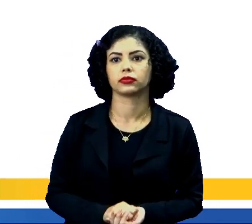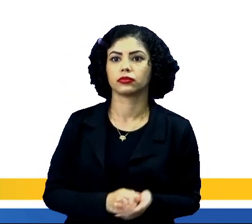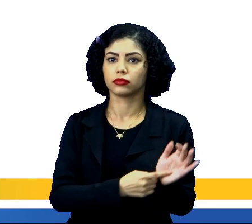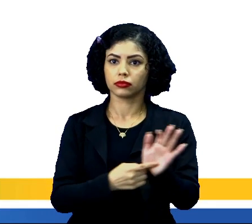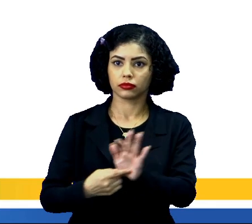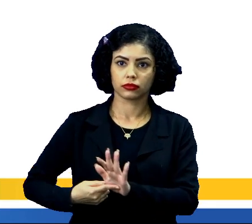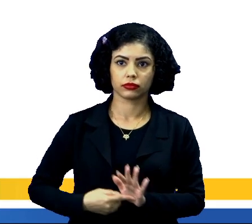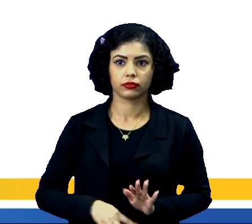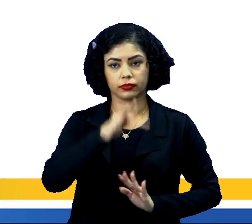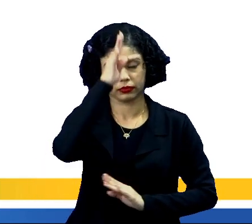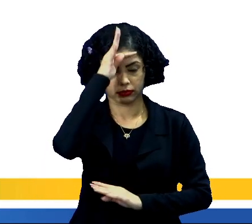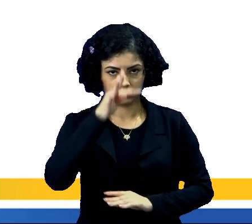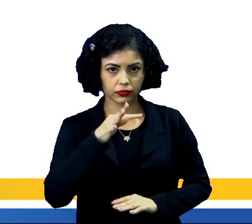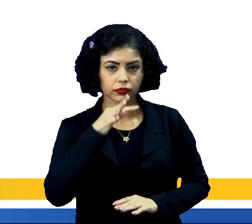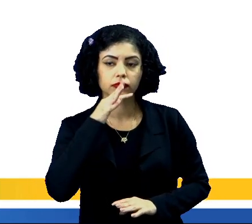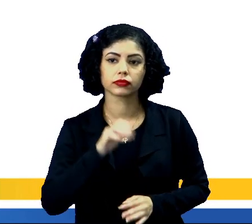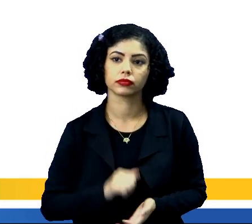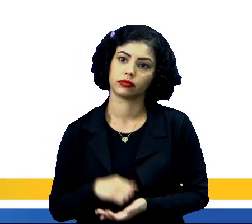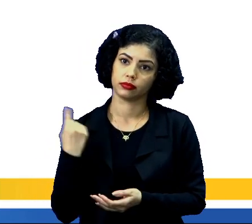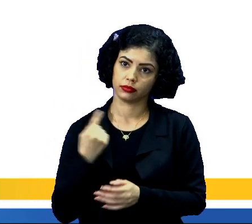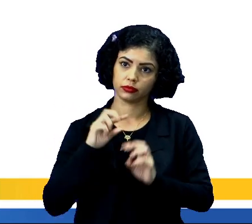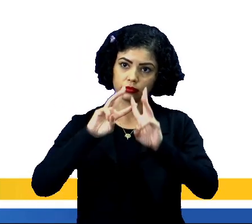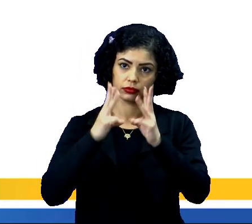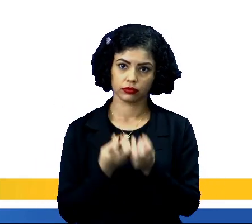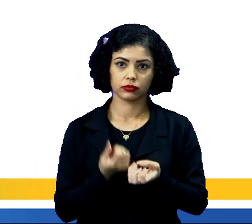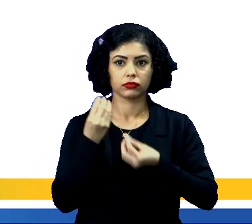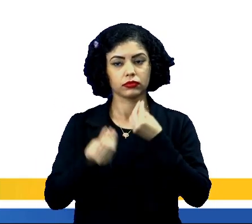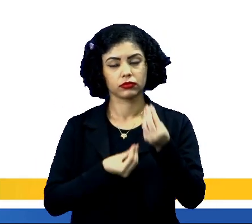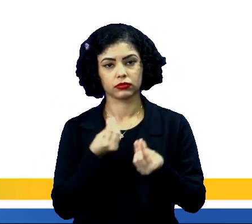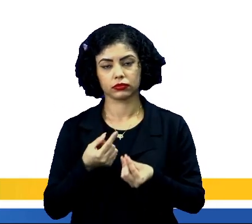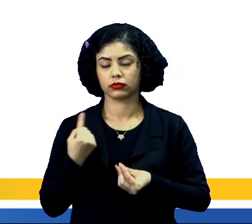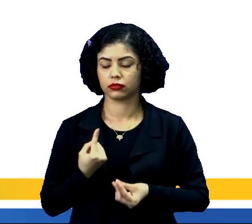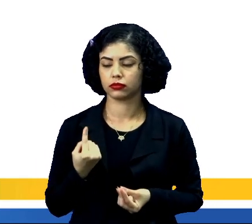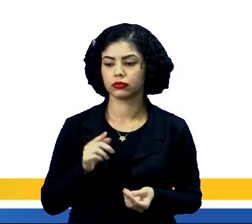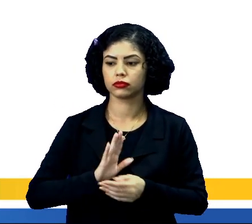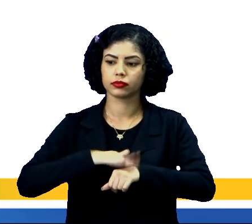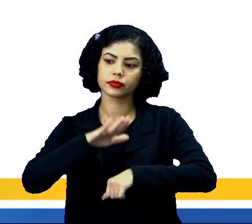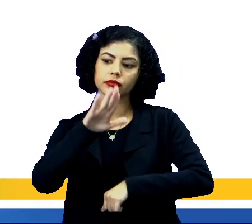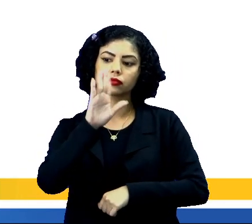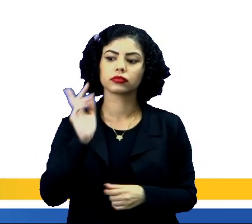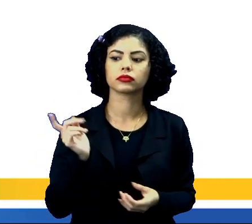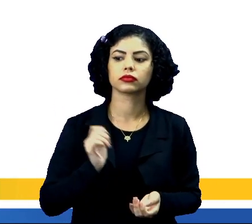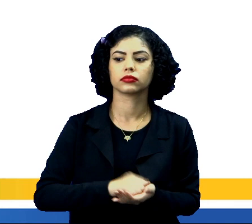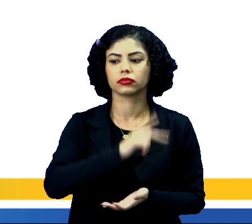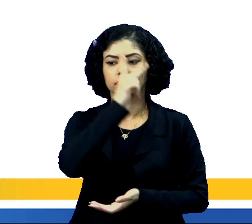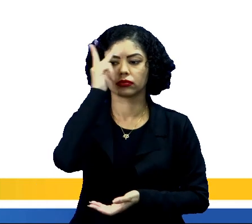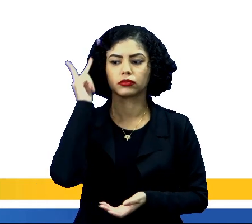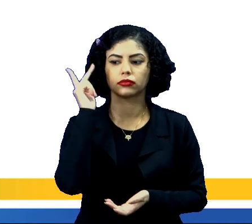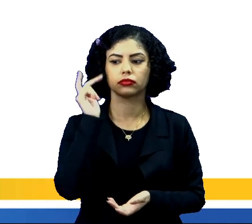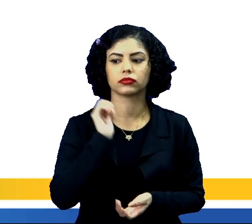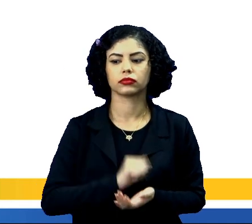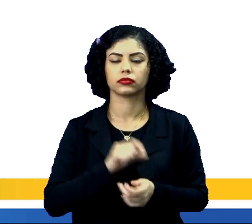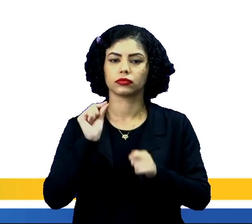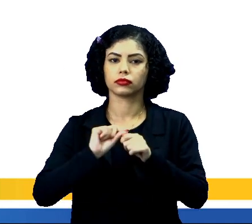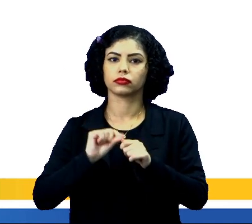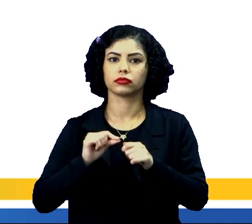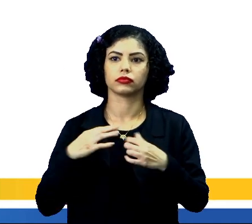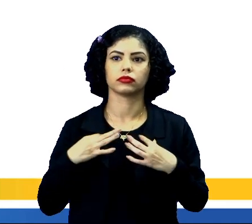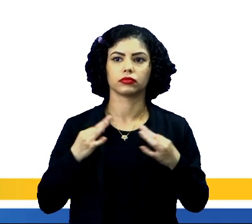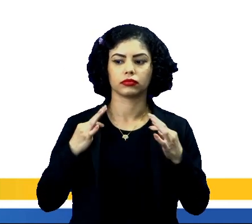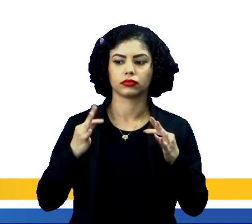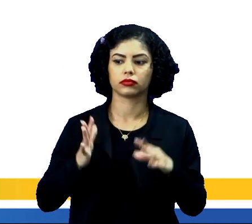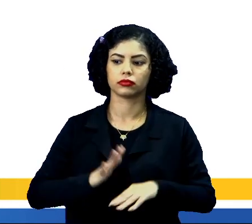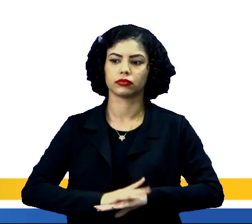e a preservação da tradição de uma oficina individual, né? Como vocês podem ver, ele era mais aí para os ateliês ali, voltado para a área